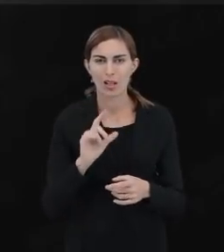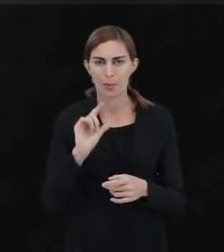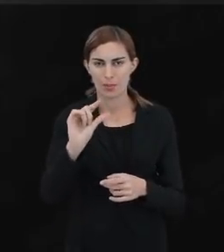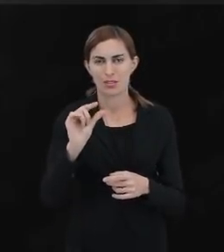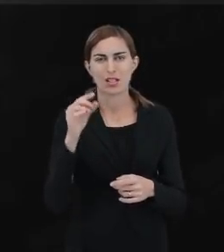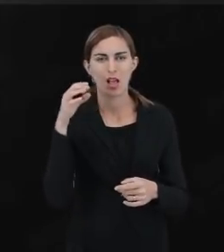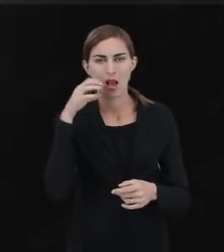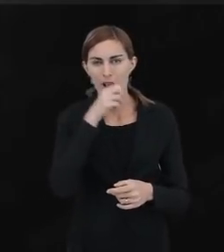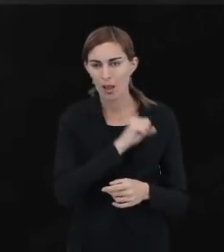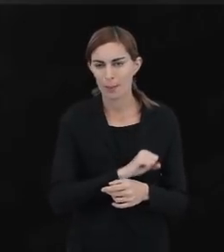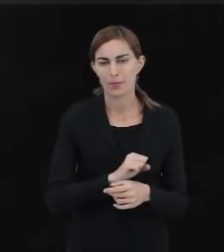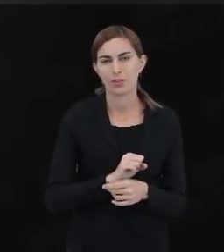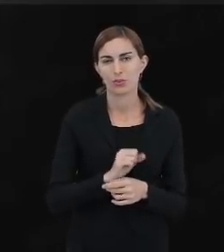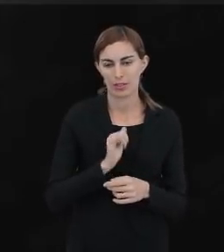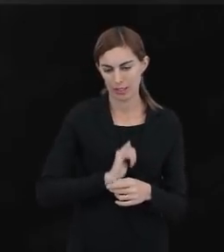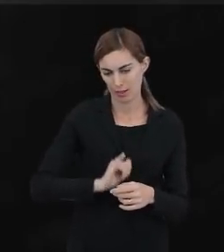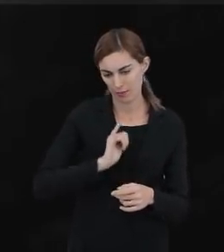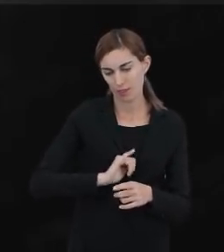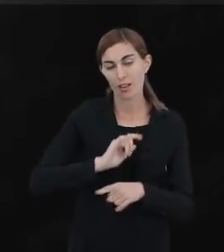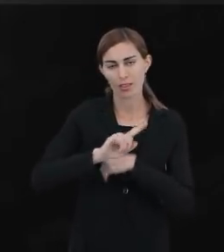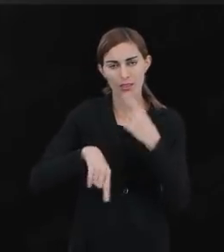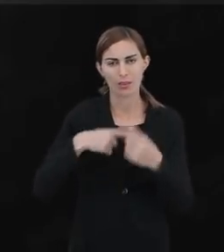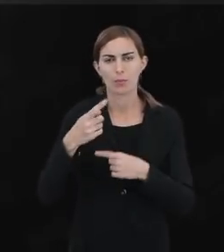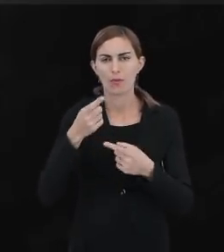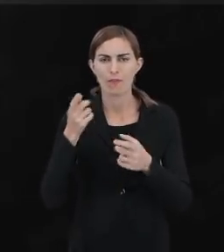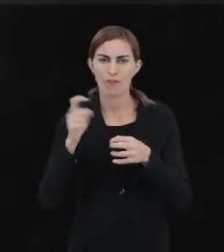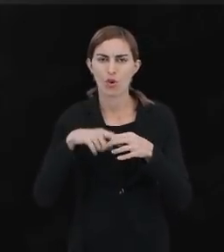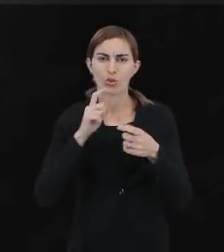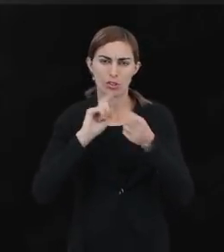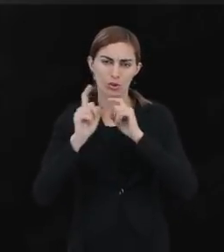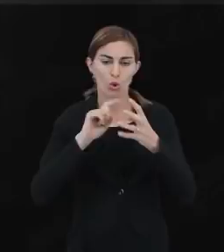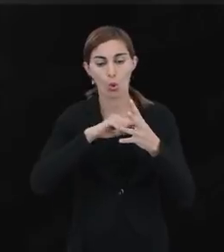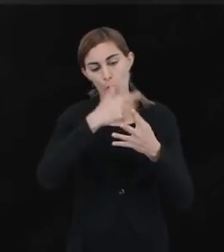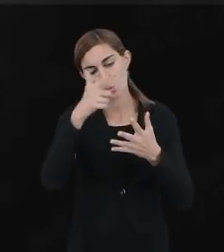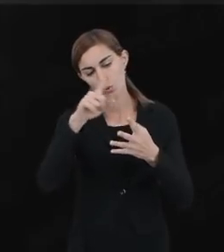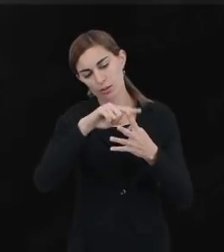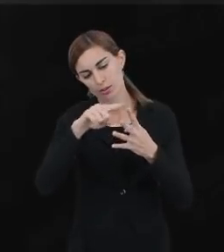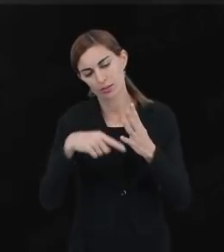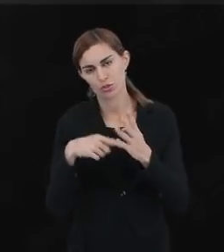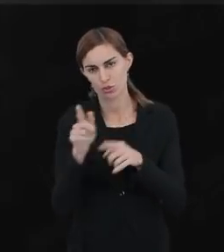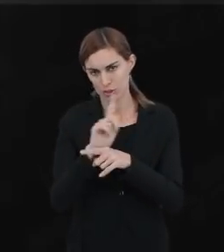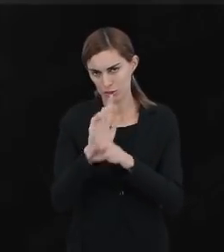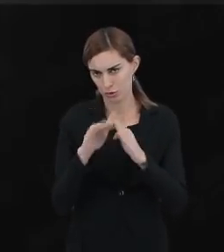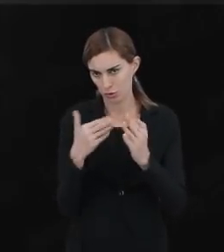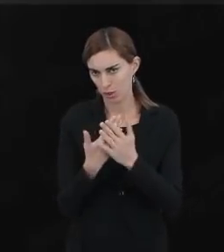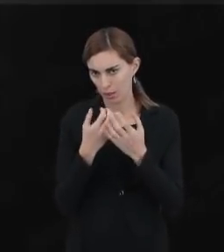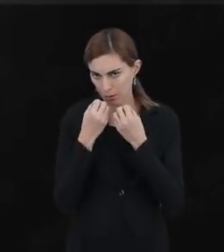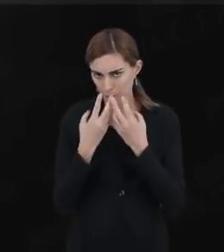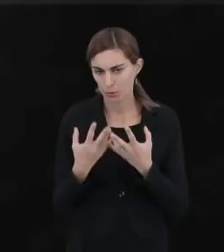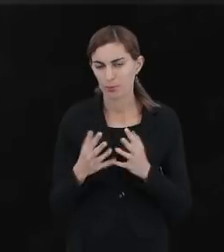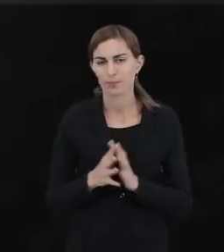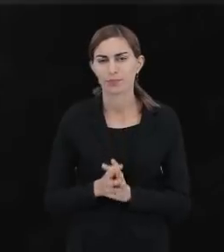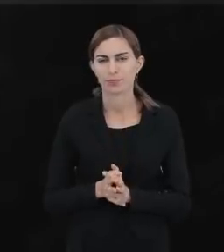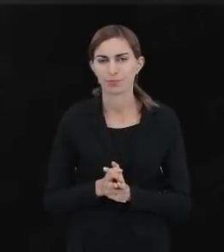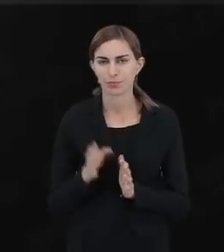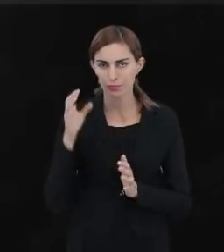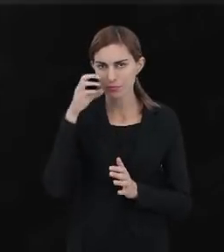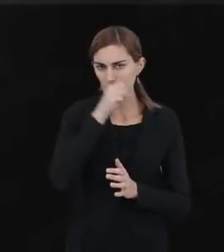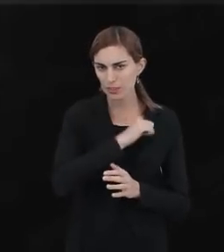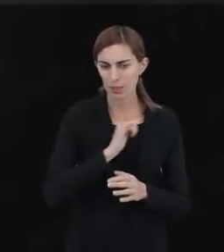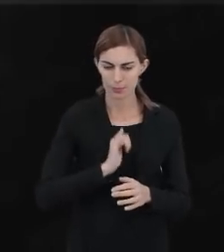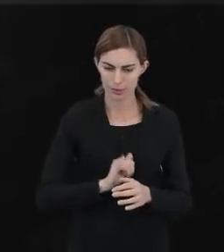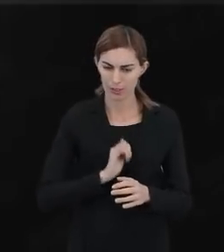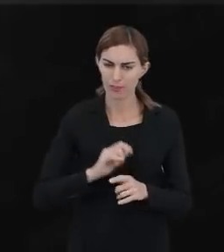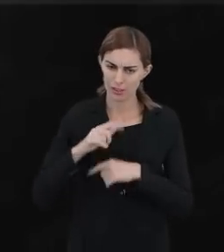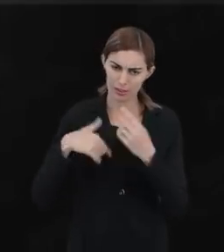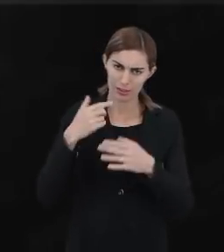rápido intervalo e vai voltar discutindo as outras dimensões da gestão escolar tá bom vamos um rápido intervalo daqui